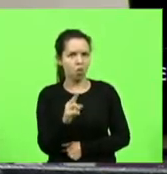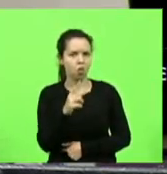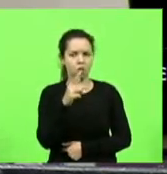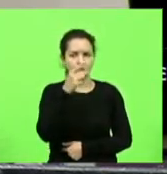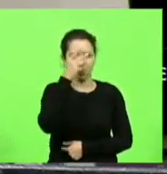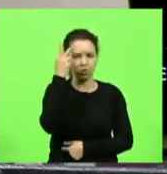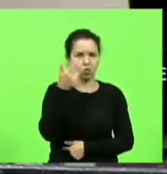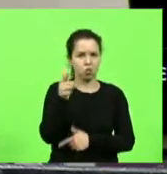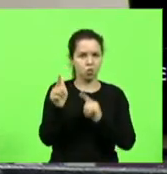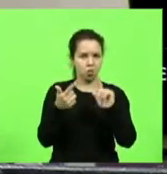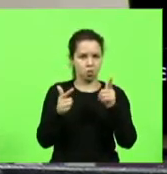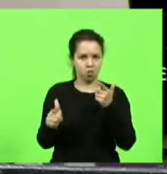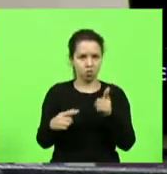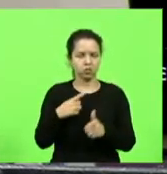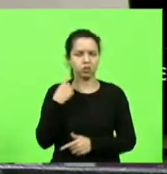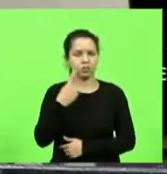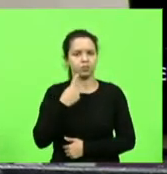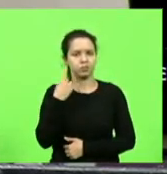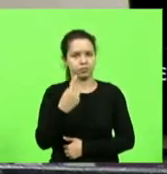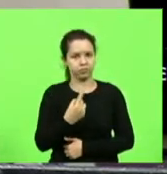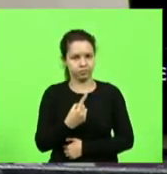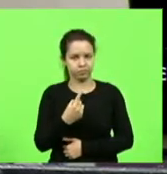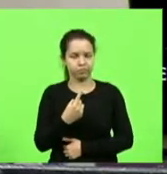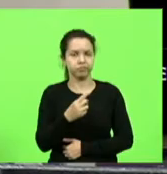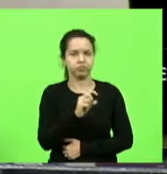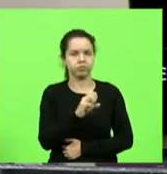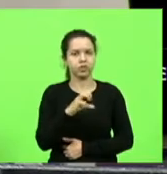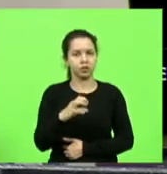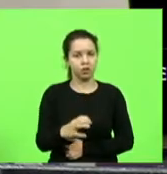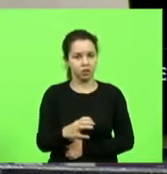parlamento catarinense. E fica aqui